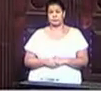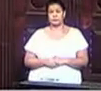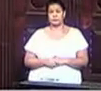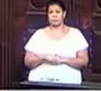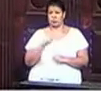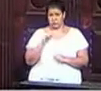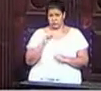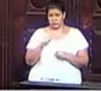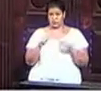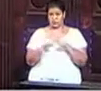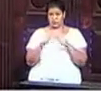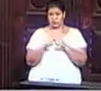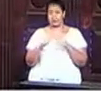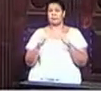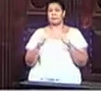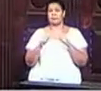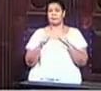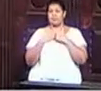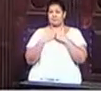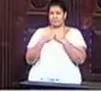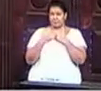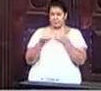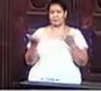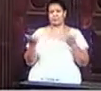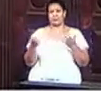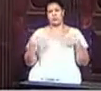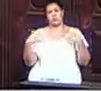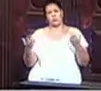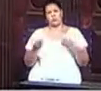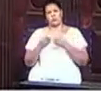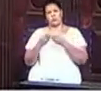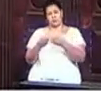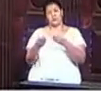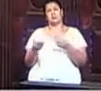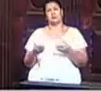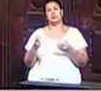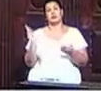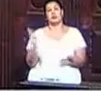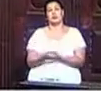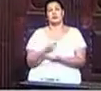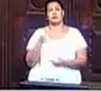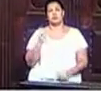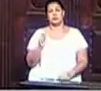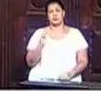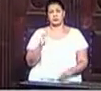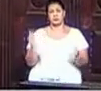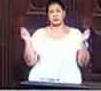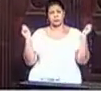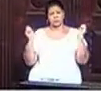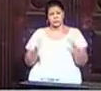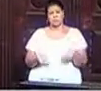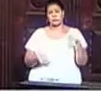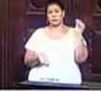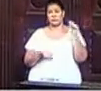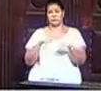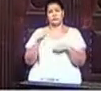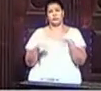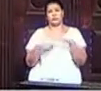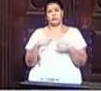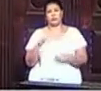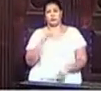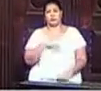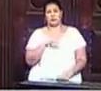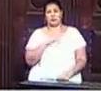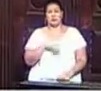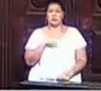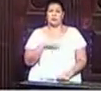transporte rodoviário intermunicipal de passageiros, estava em cima da mesa a possibilidade de uma outorga, ou seja, um pagamento para o